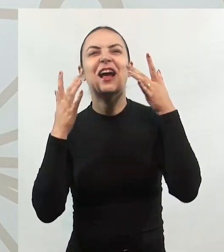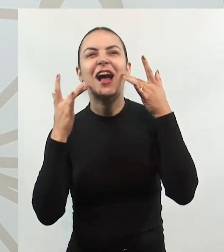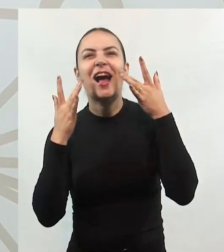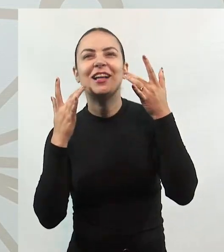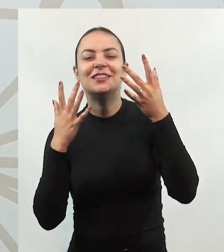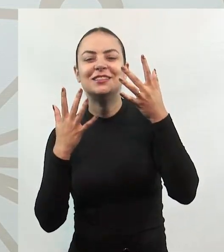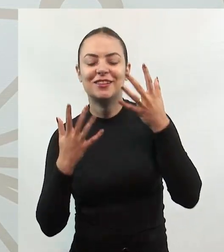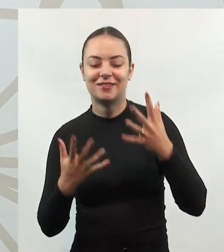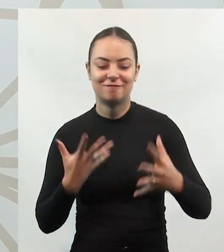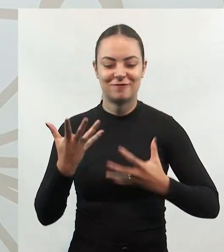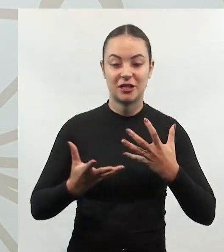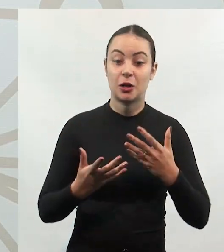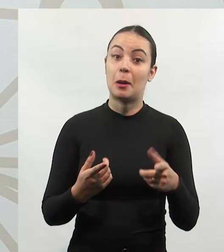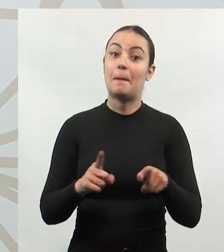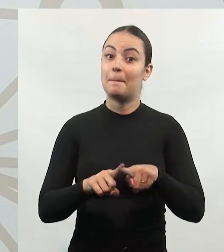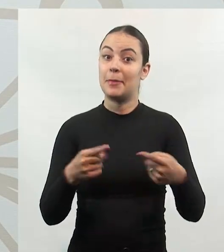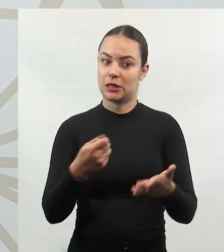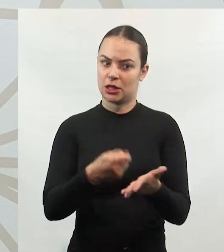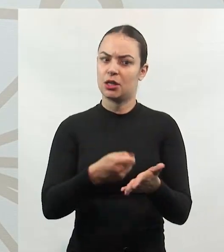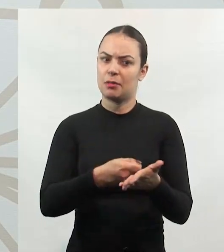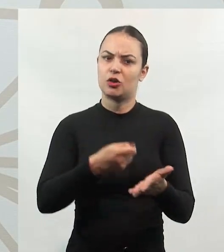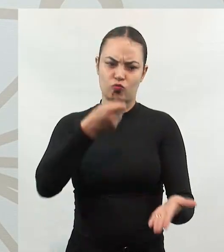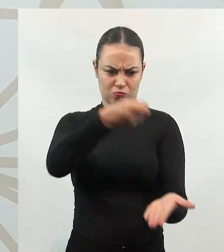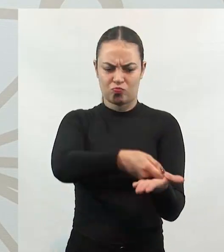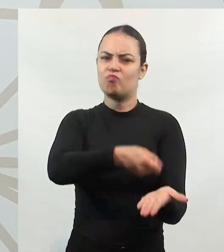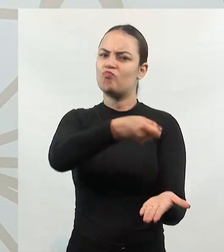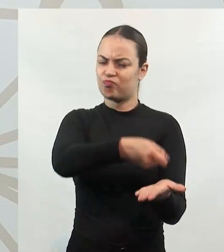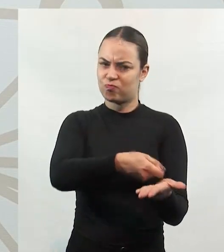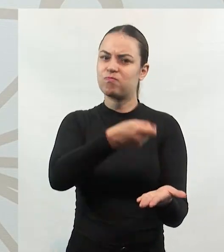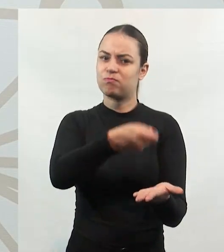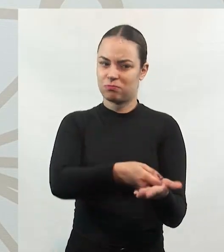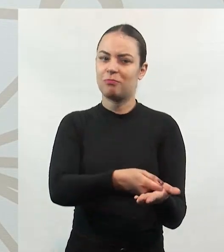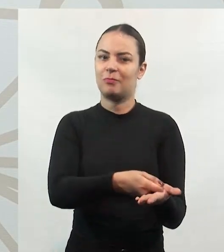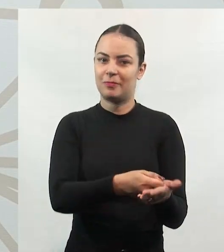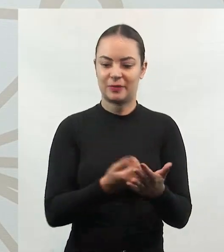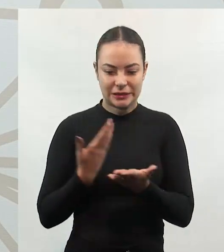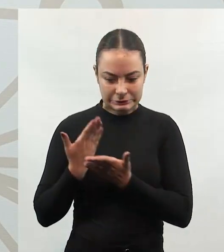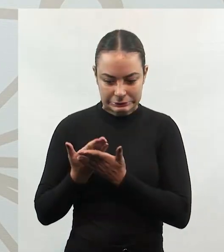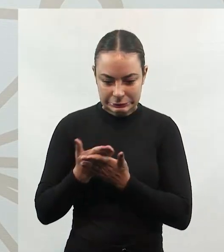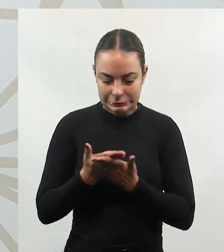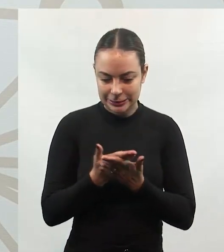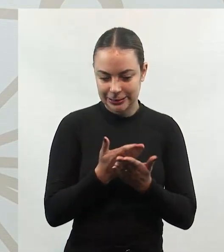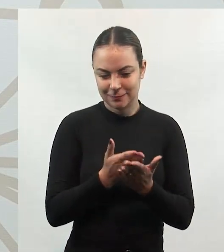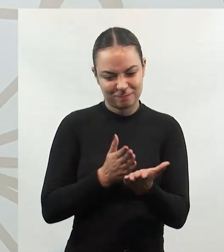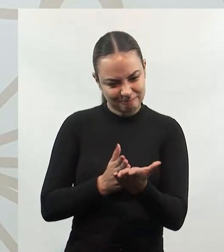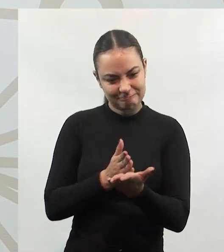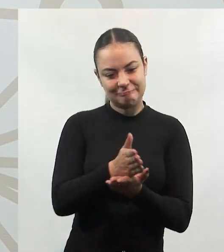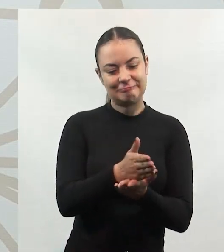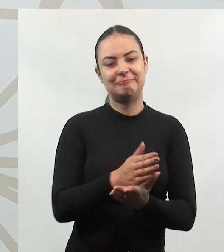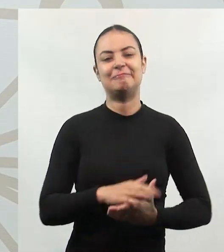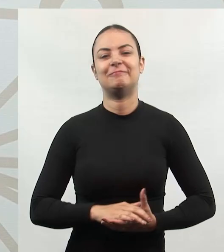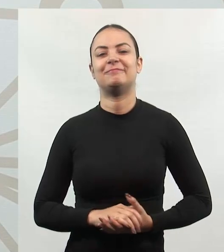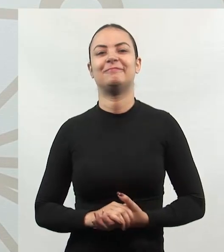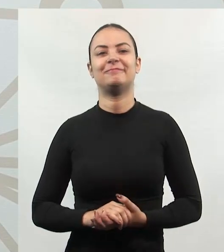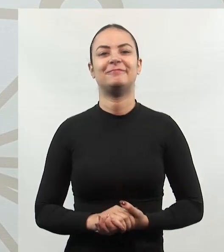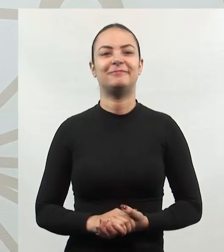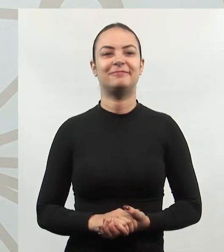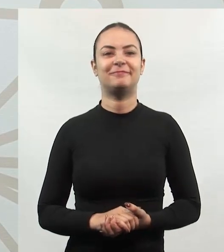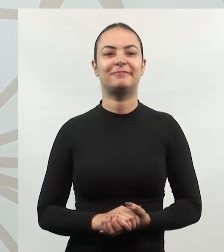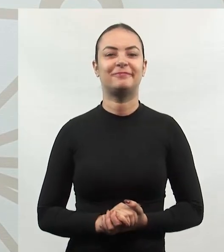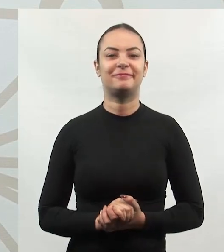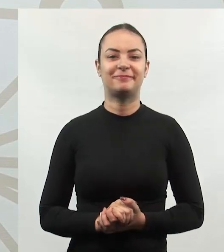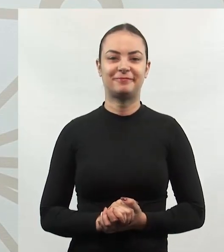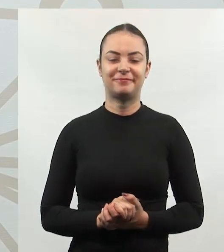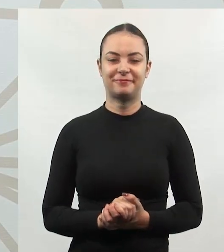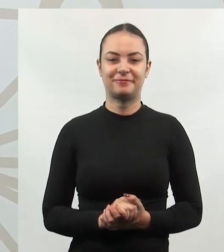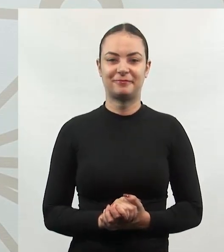ele deixou uma turma inteira para recuperação. As meninas que da minha época estão ouvindo, assistindo a gente aqui, devem estar